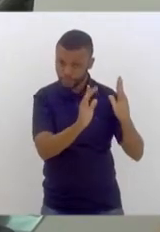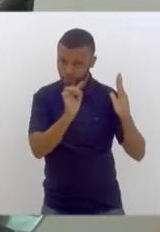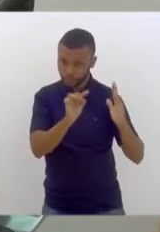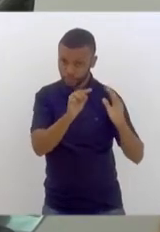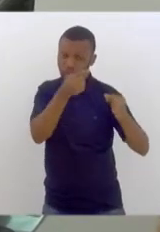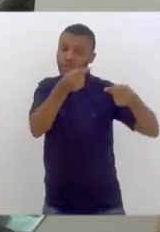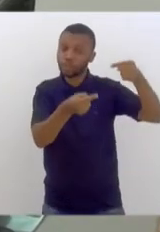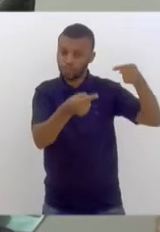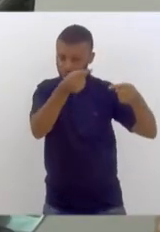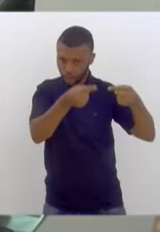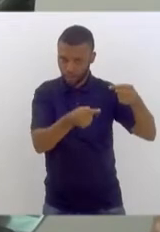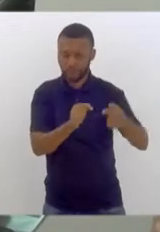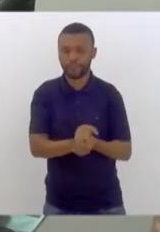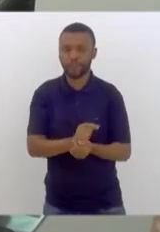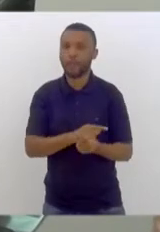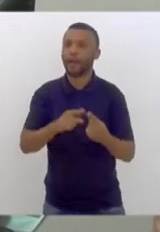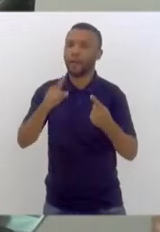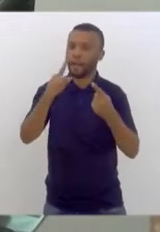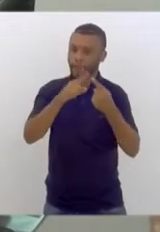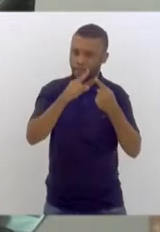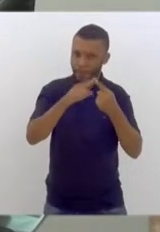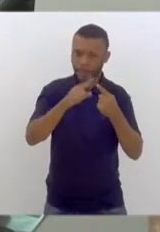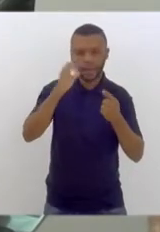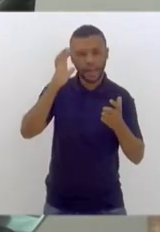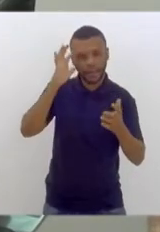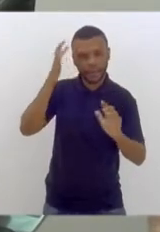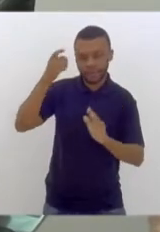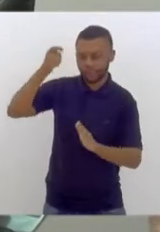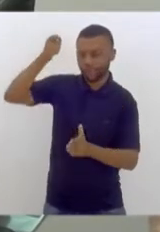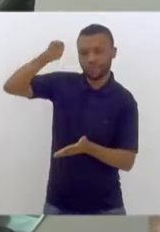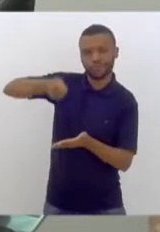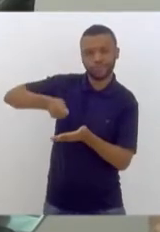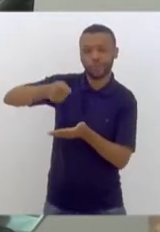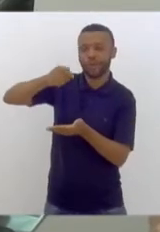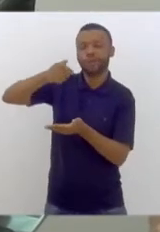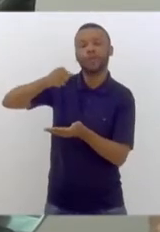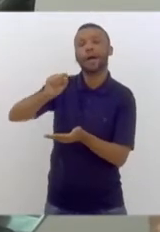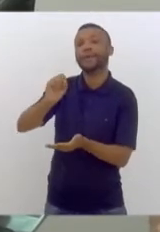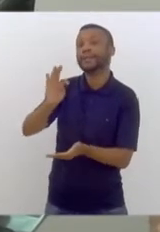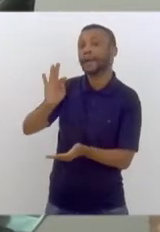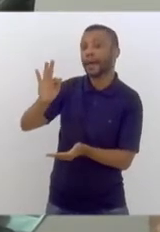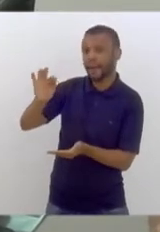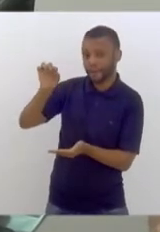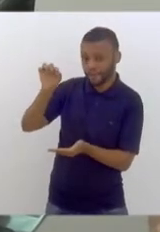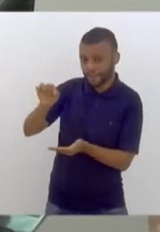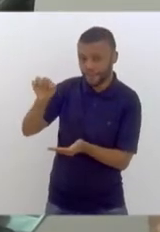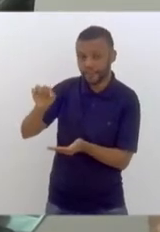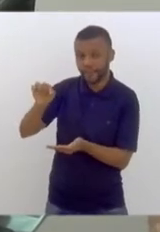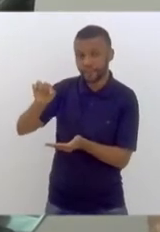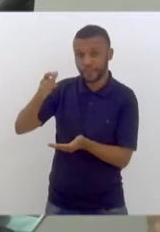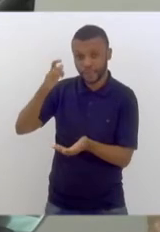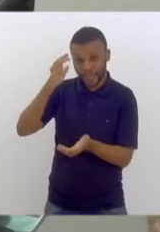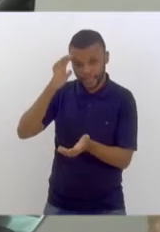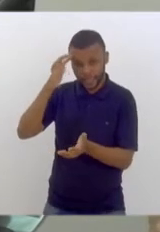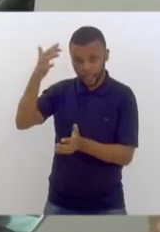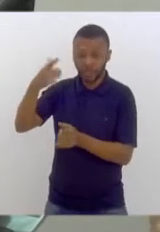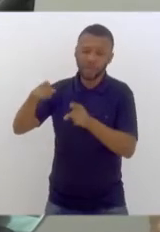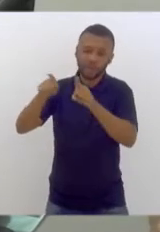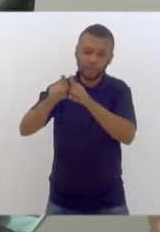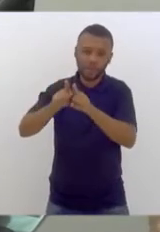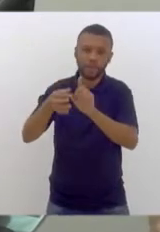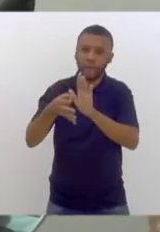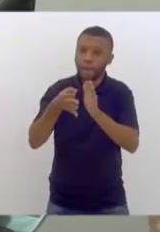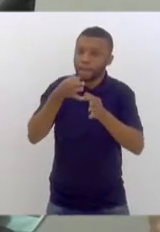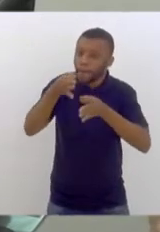nossa discussão. Primeiro, a decisão do Supremo. Segundo, a decisão do Supremo. Eu vou fazer aqui a arguição